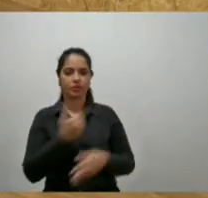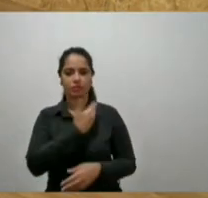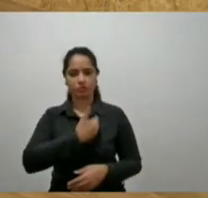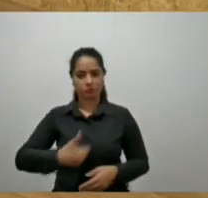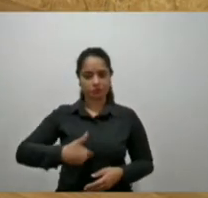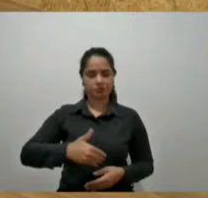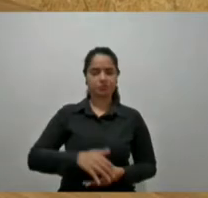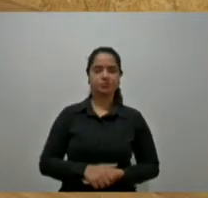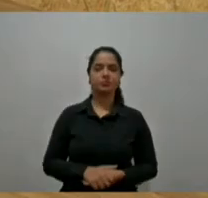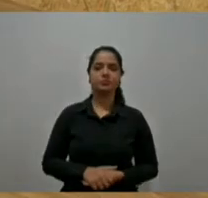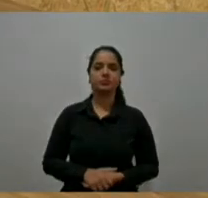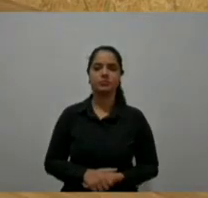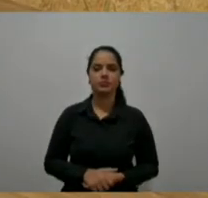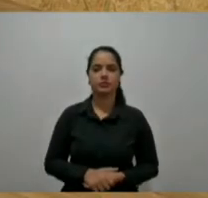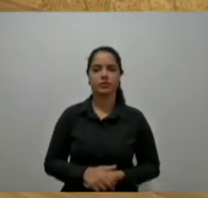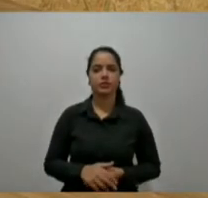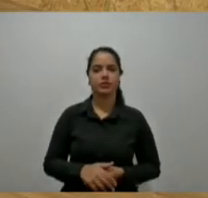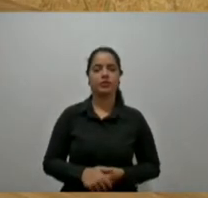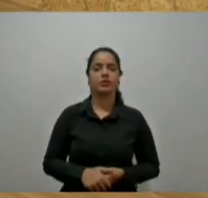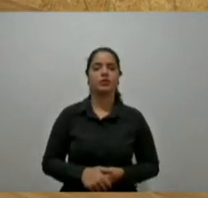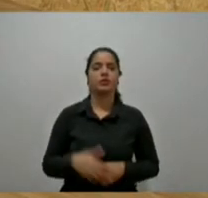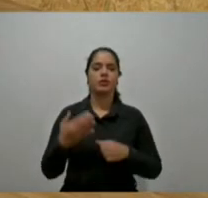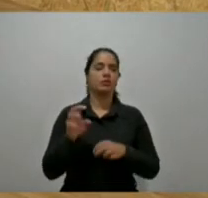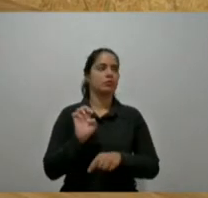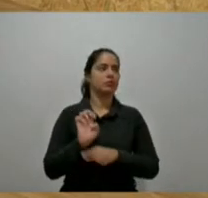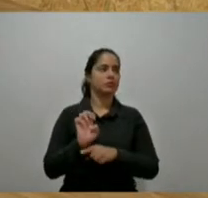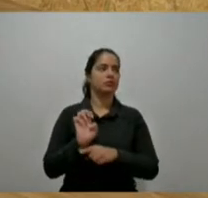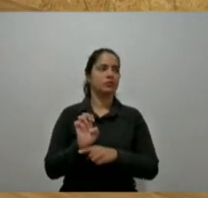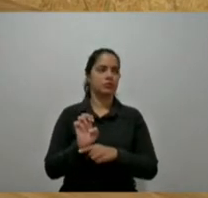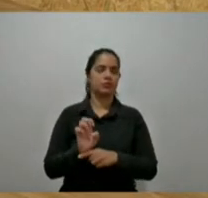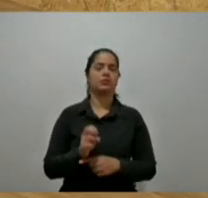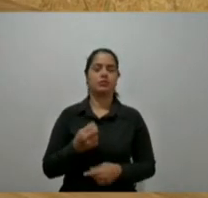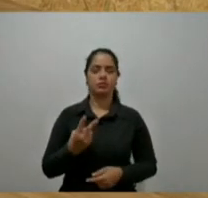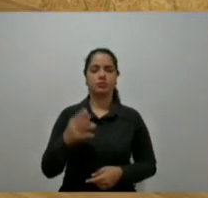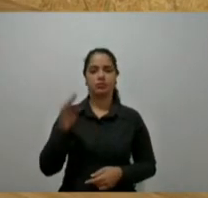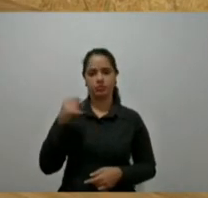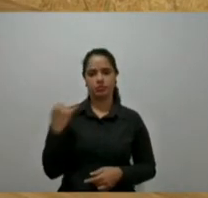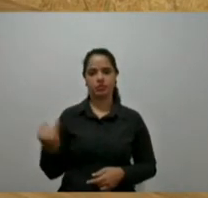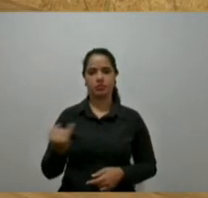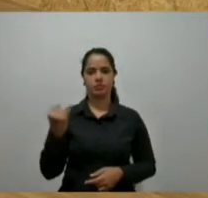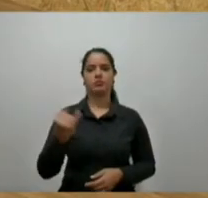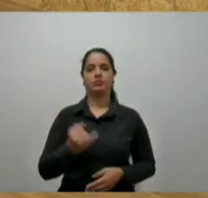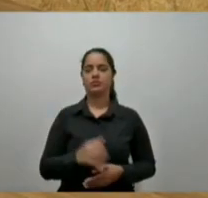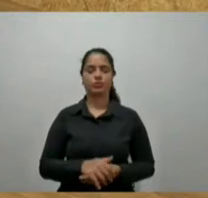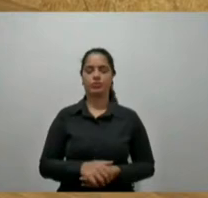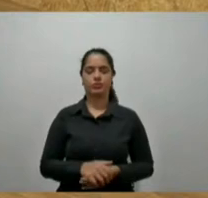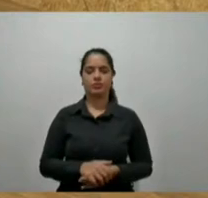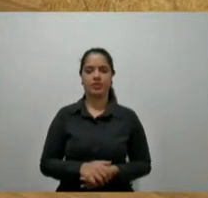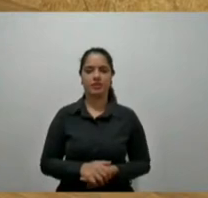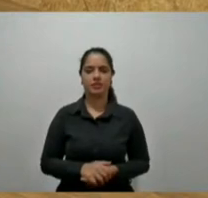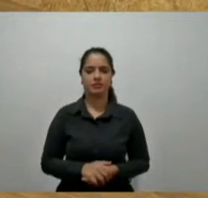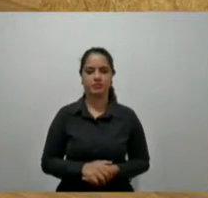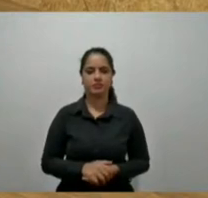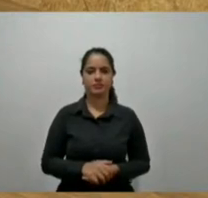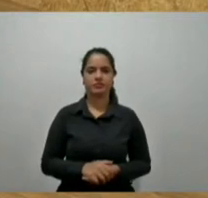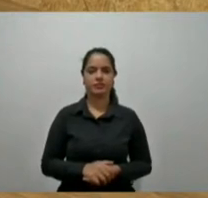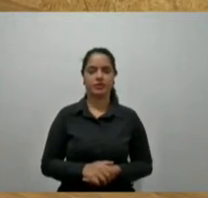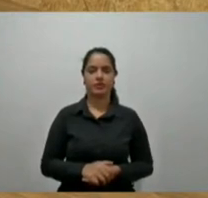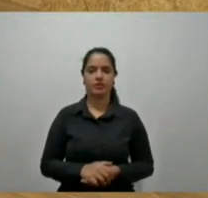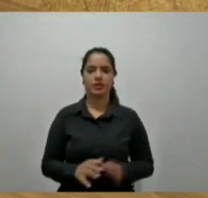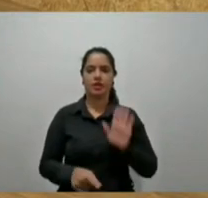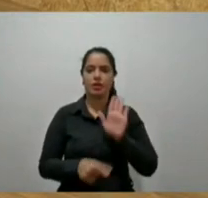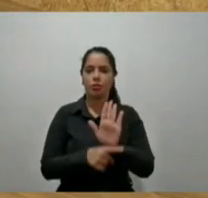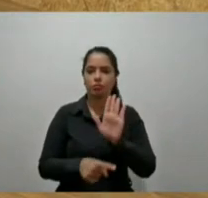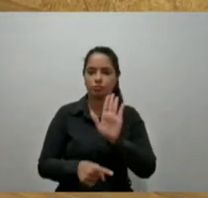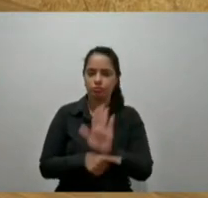dois papéis, né? Um primeiro papel é o papel de incentivar ou de permitir ou de ajudar. E o outro papel é o papel